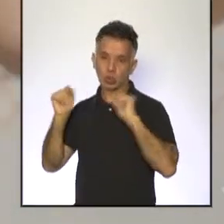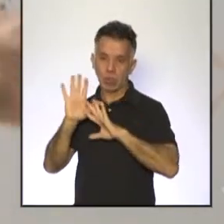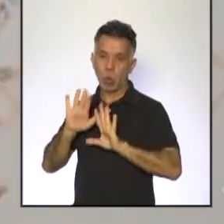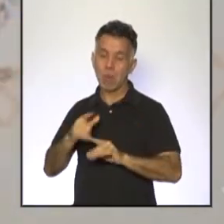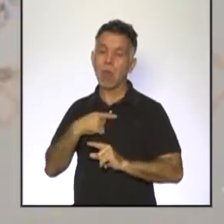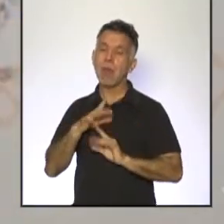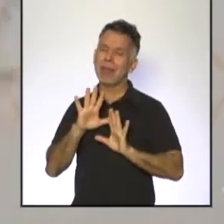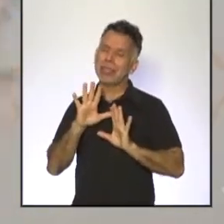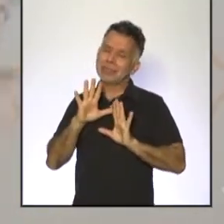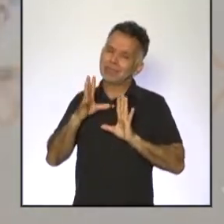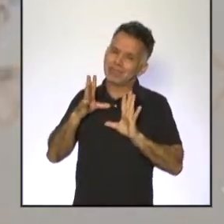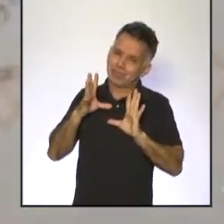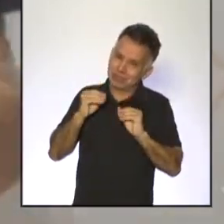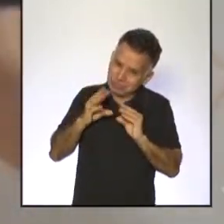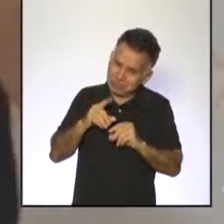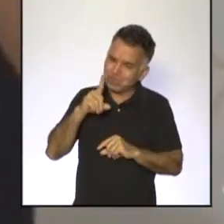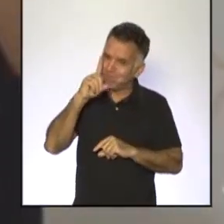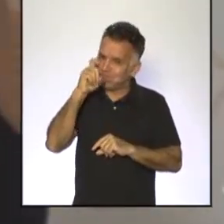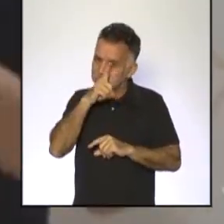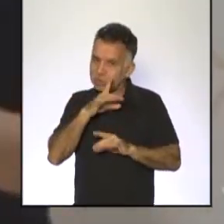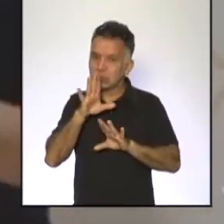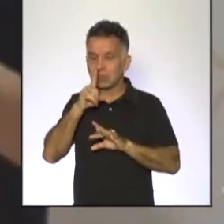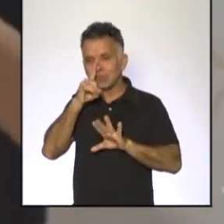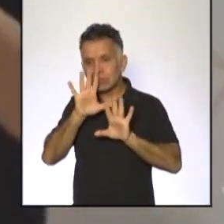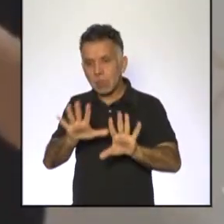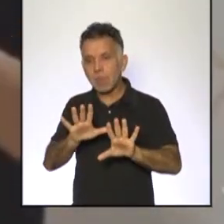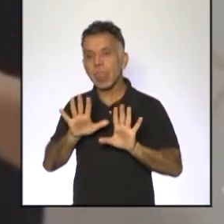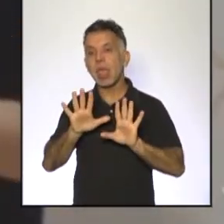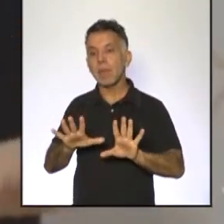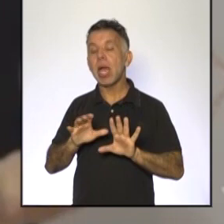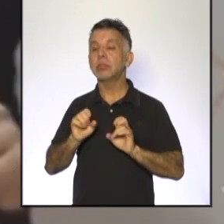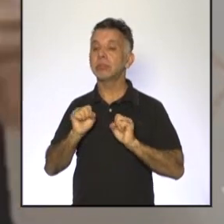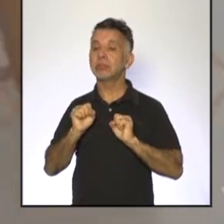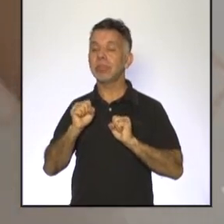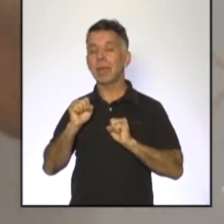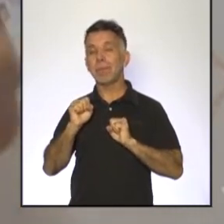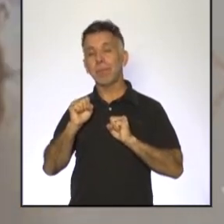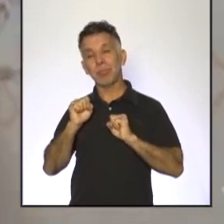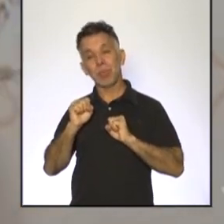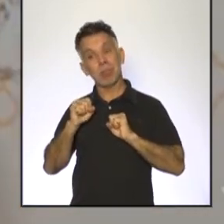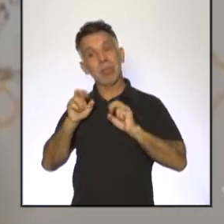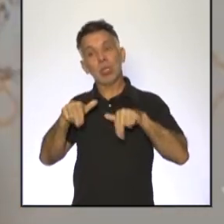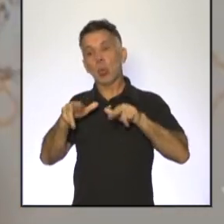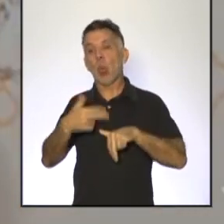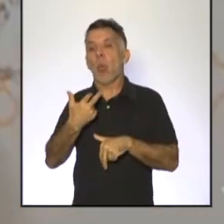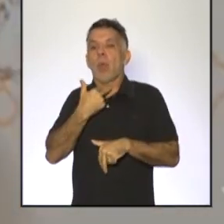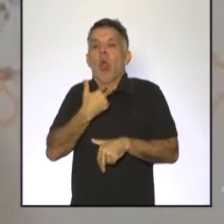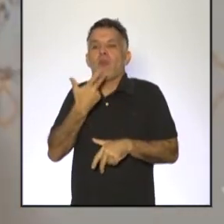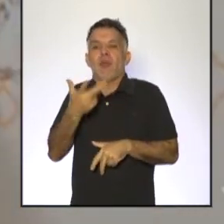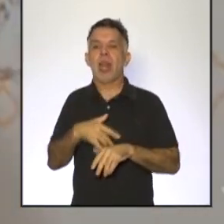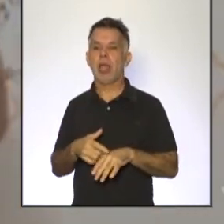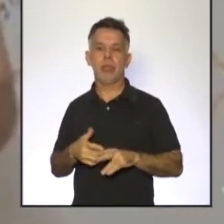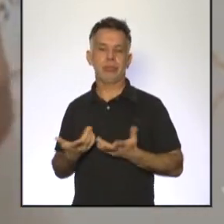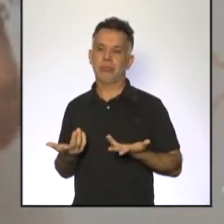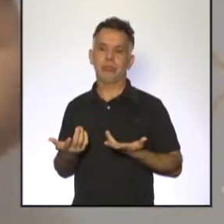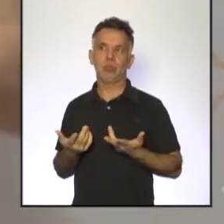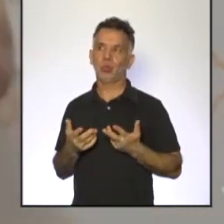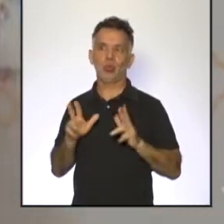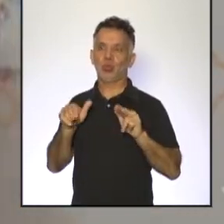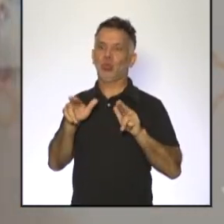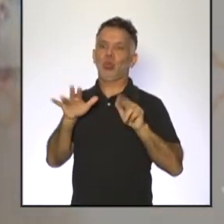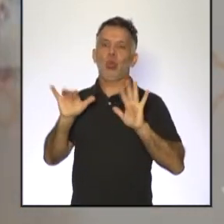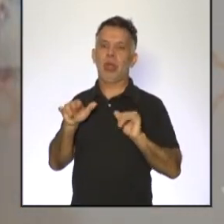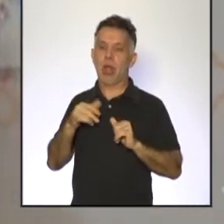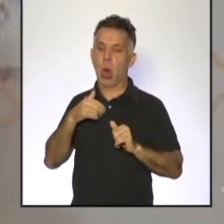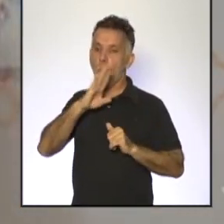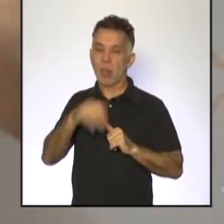raríssimo, tá? Muito remota a possibilidade, mas nunca em hipótese alguma coloque assim.